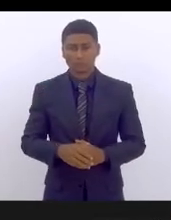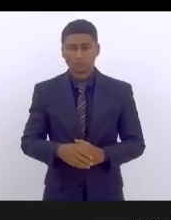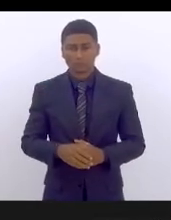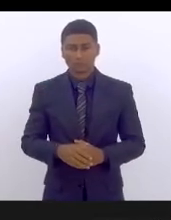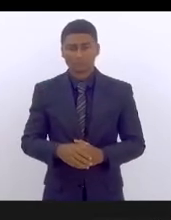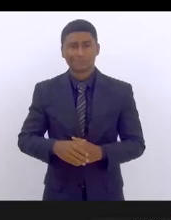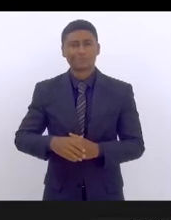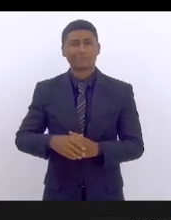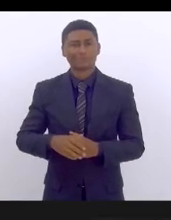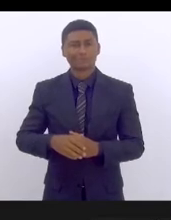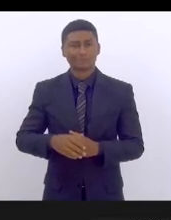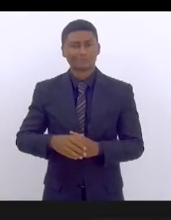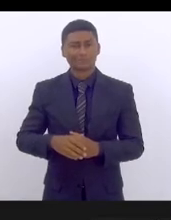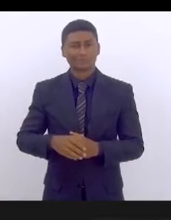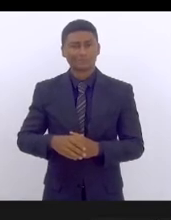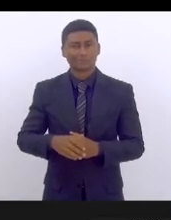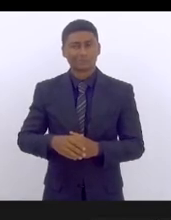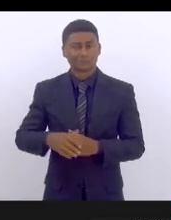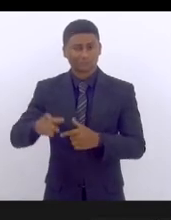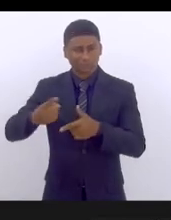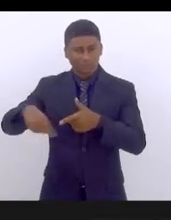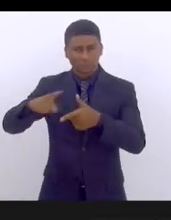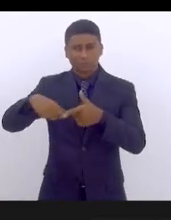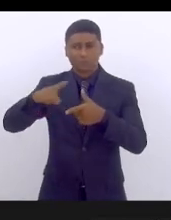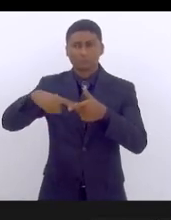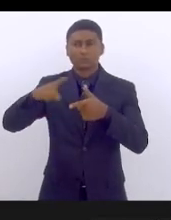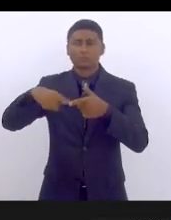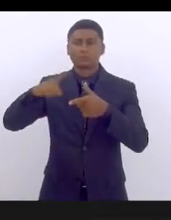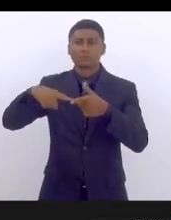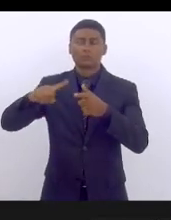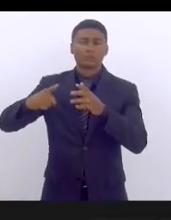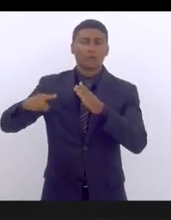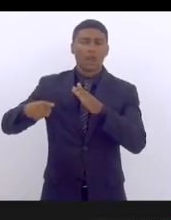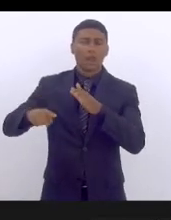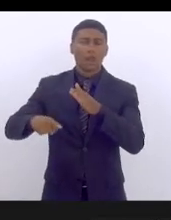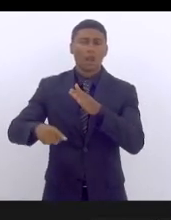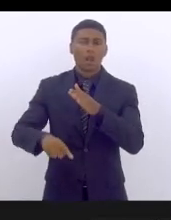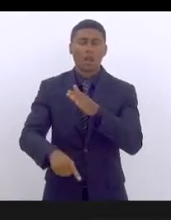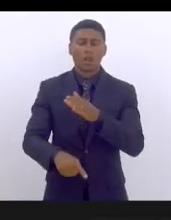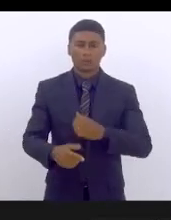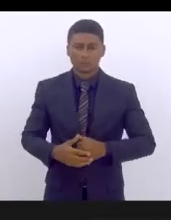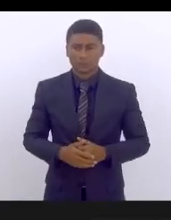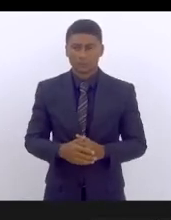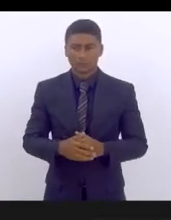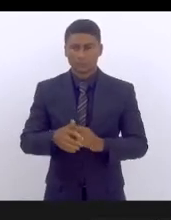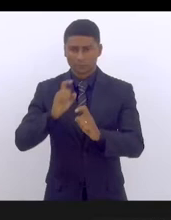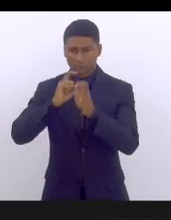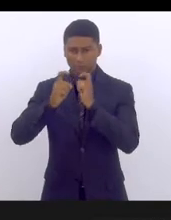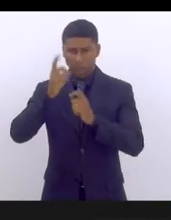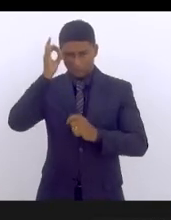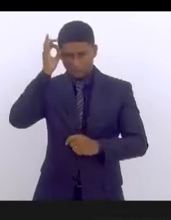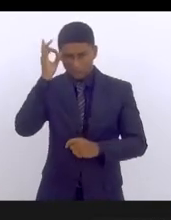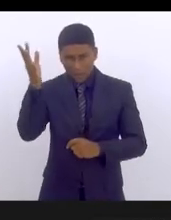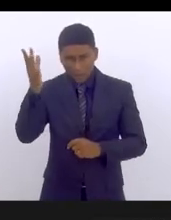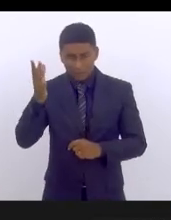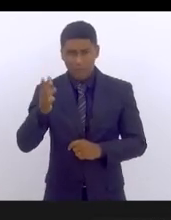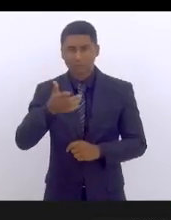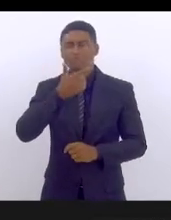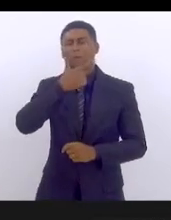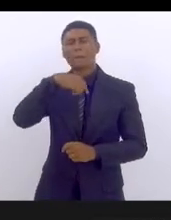um problema muito profundo. Não é difícil discutir alienação